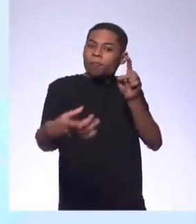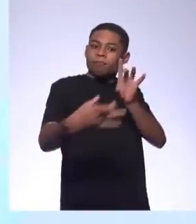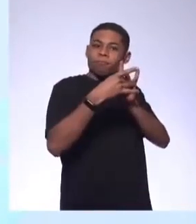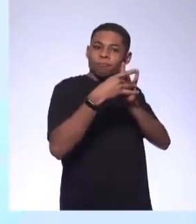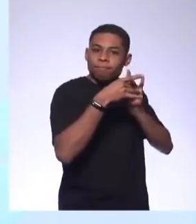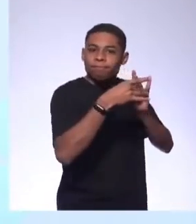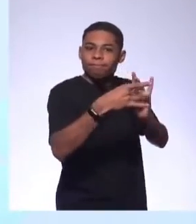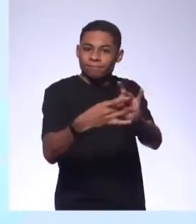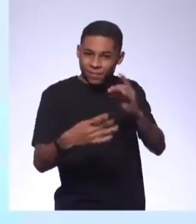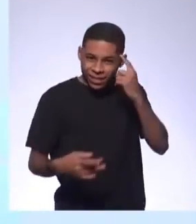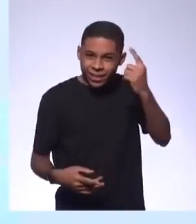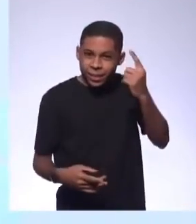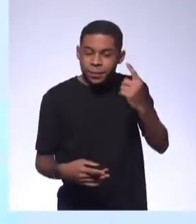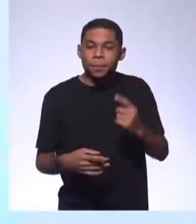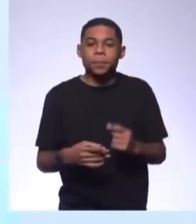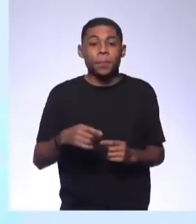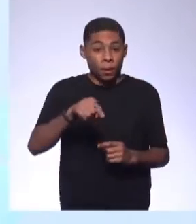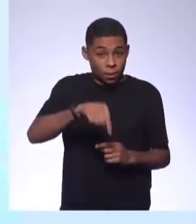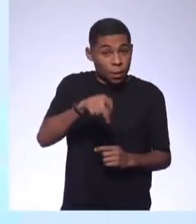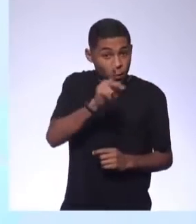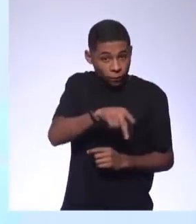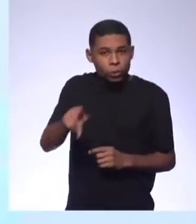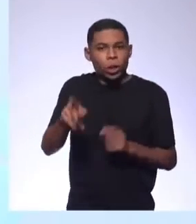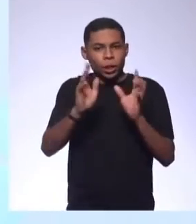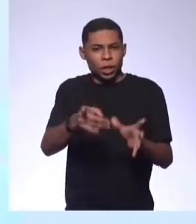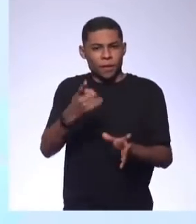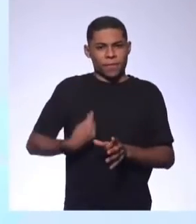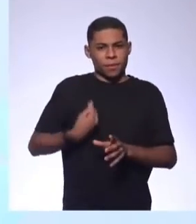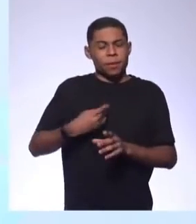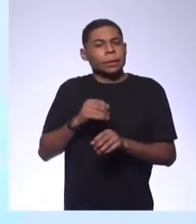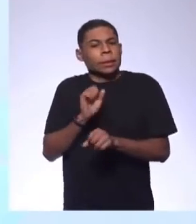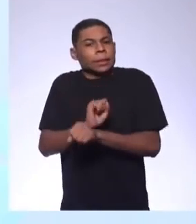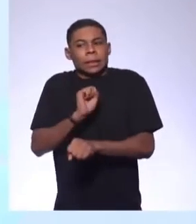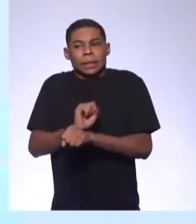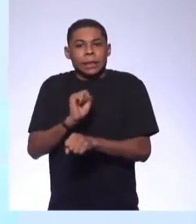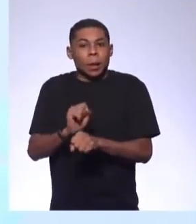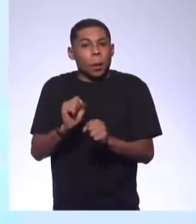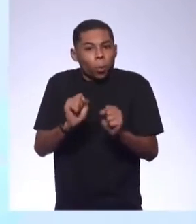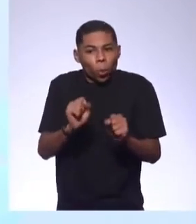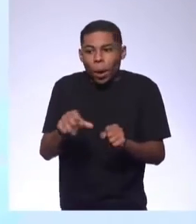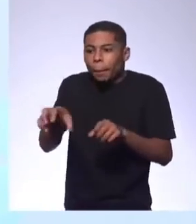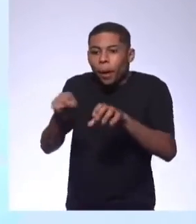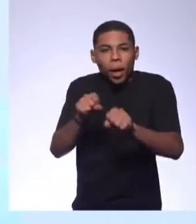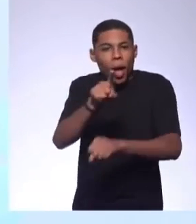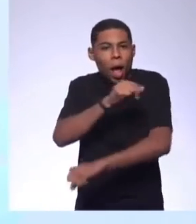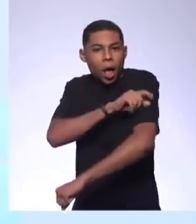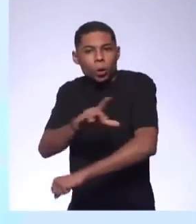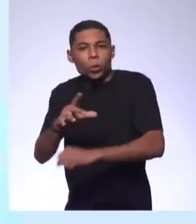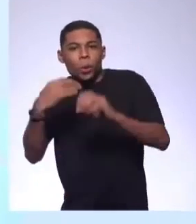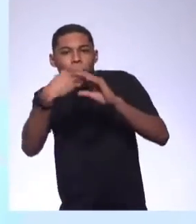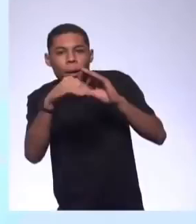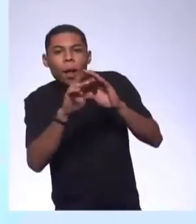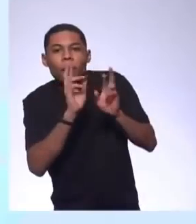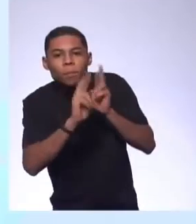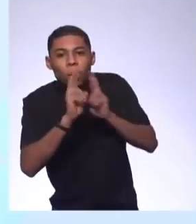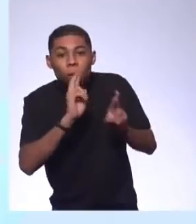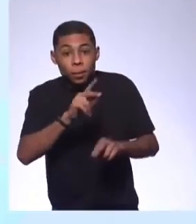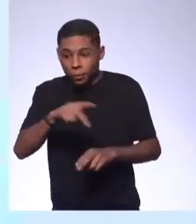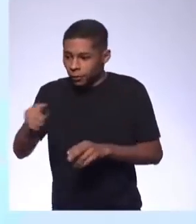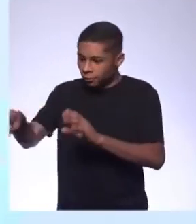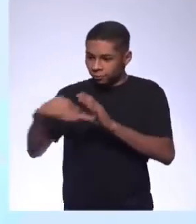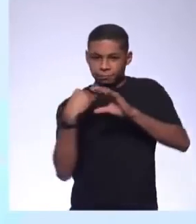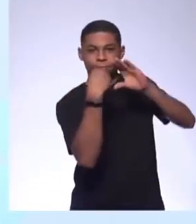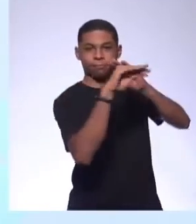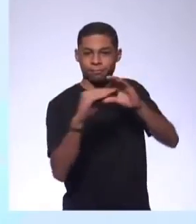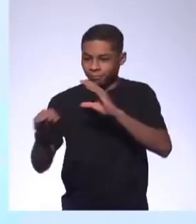as interações. Então, os professores já estão aí já preparados para pegar as respostas de vocês, transmitir para